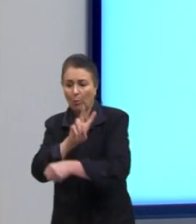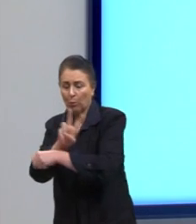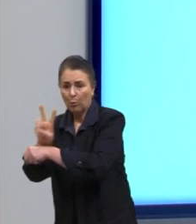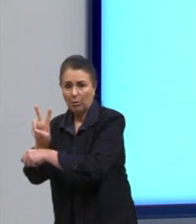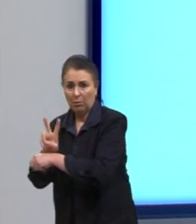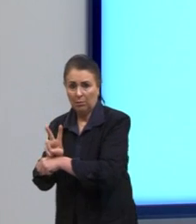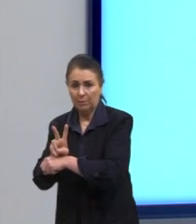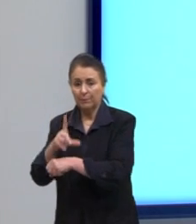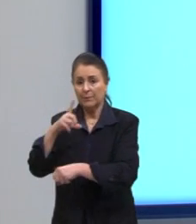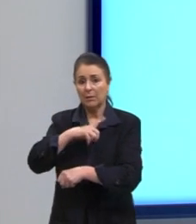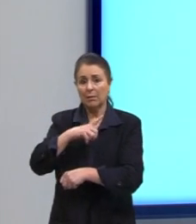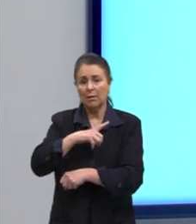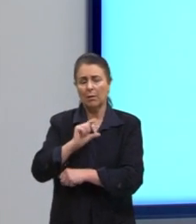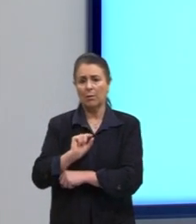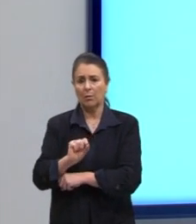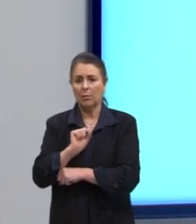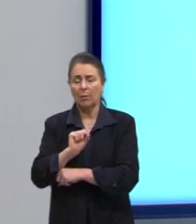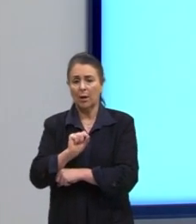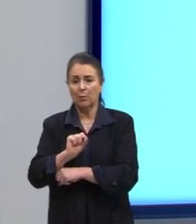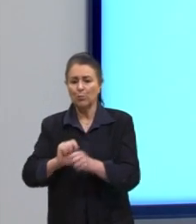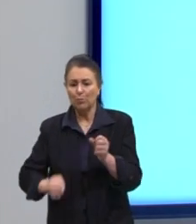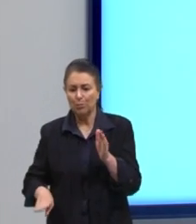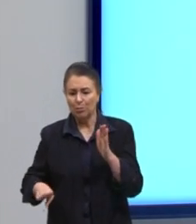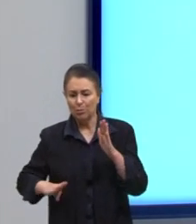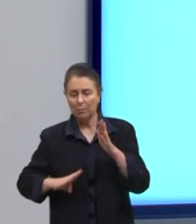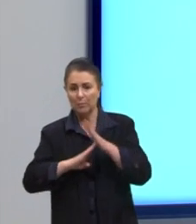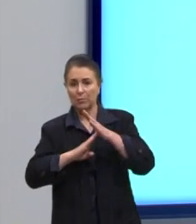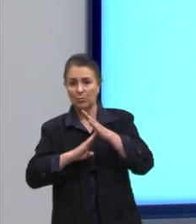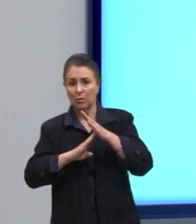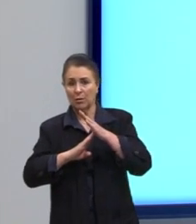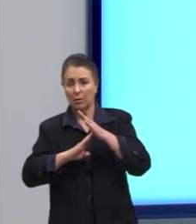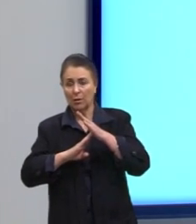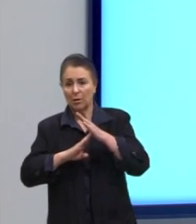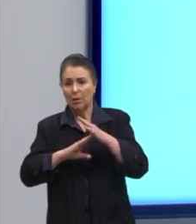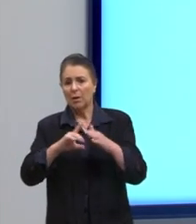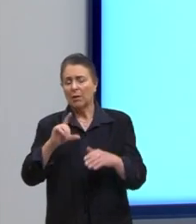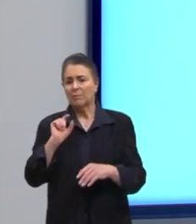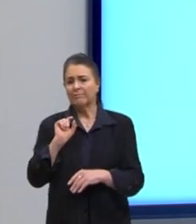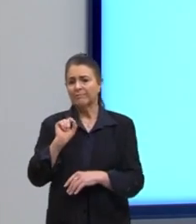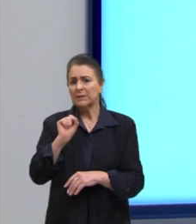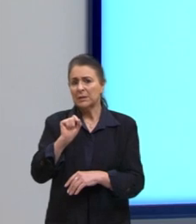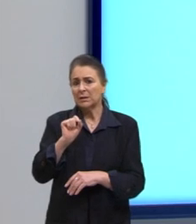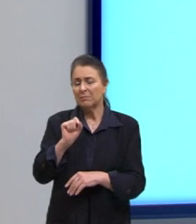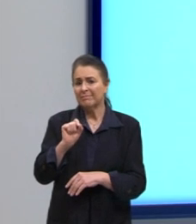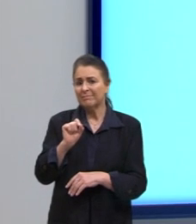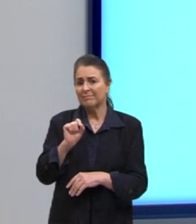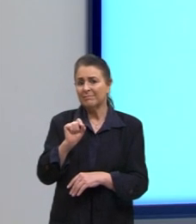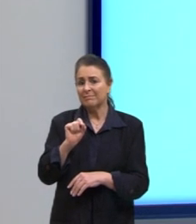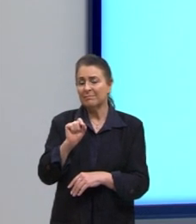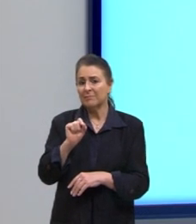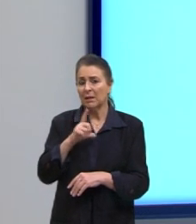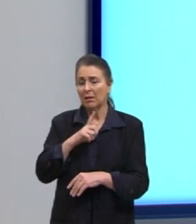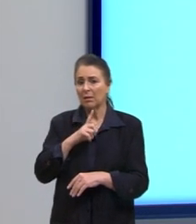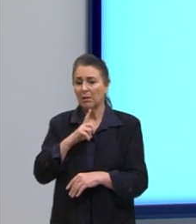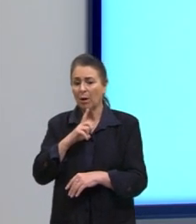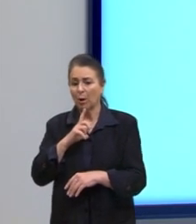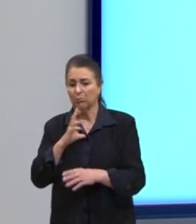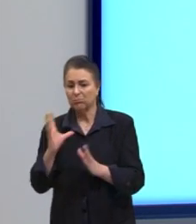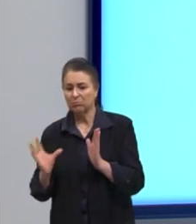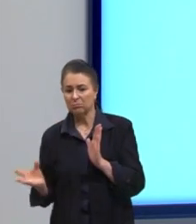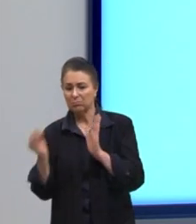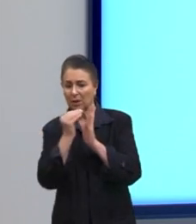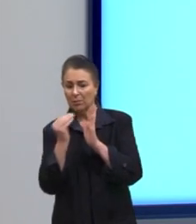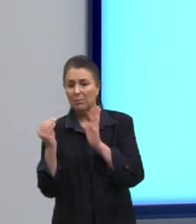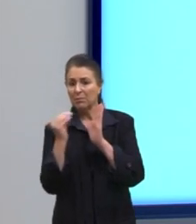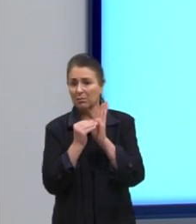nós temos limites que até então estão sendo implementados